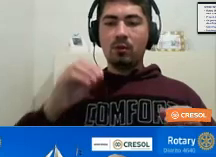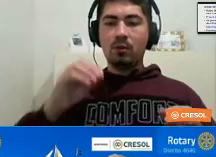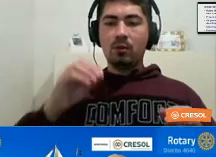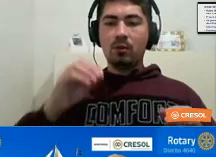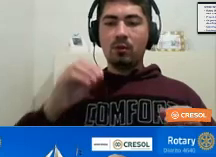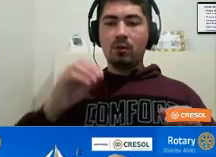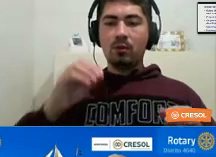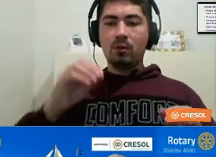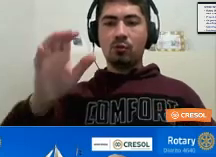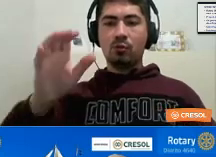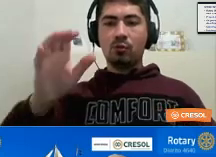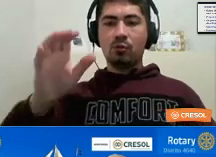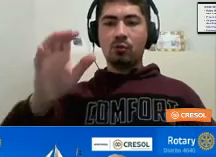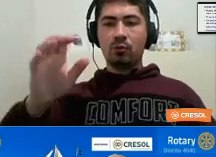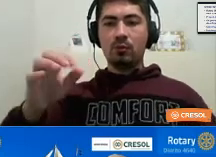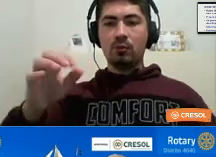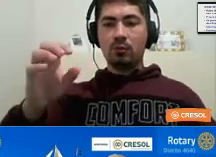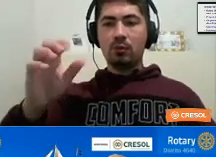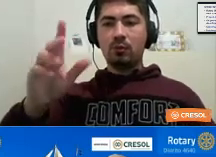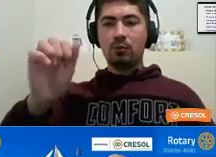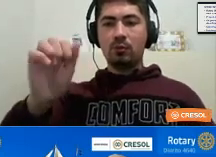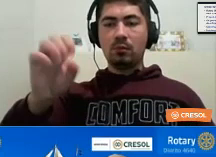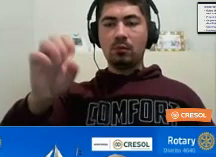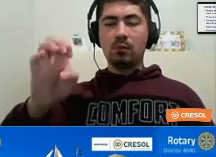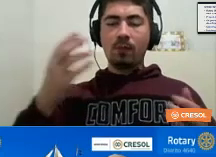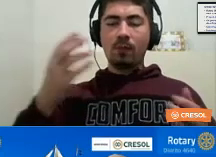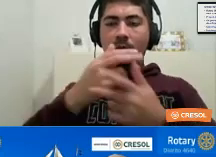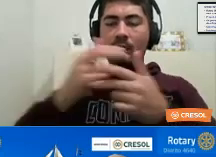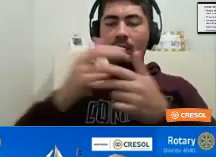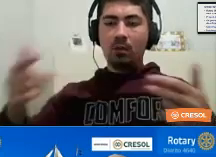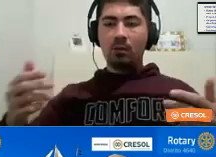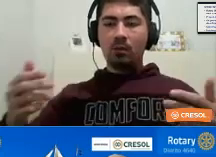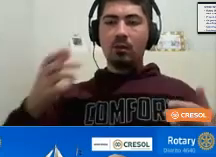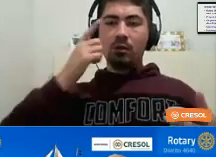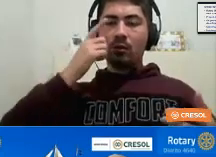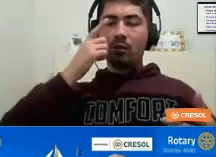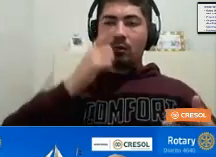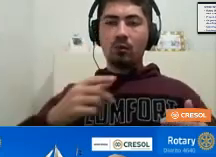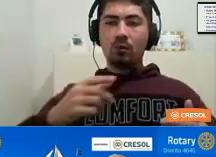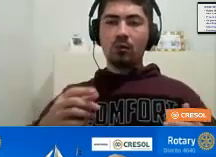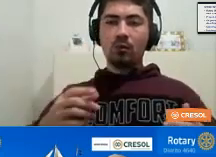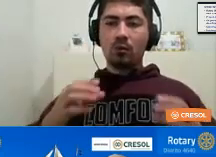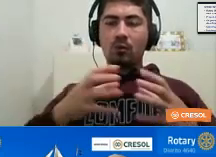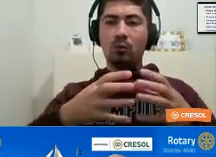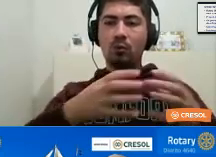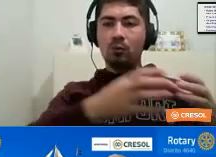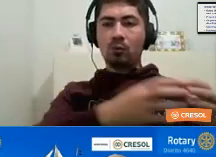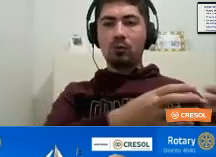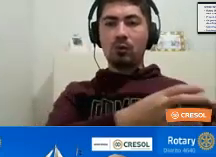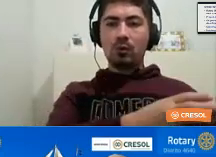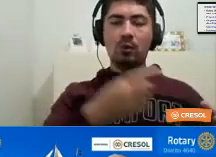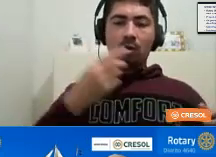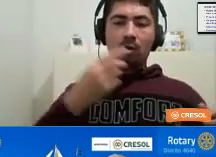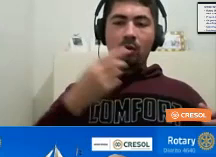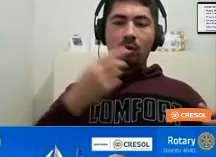exemplos para que outros clubes possam acessar e ter ideias e ver quais foram esses casos de